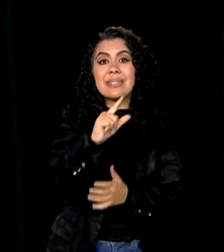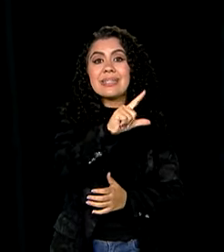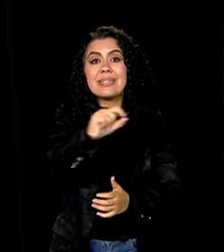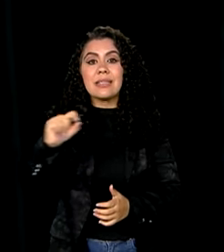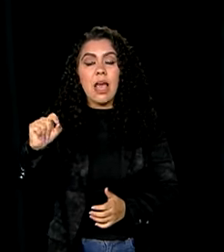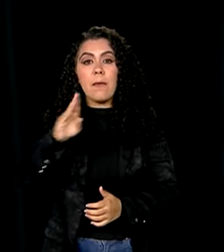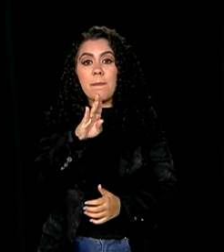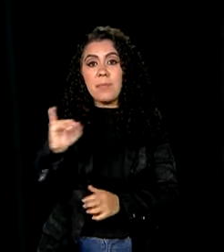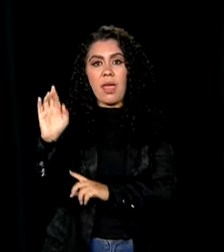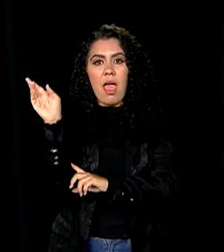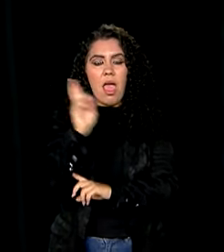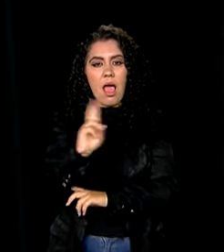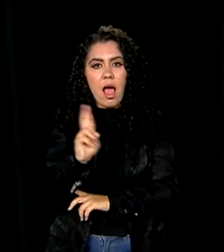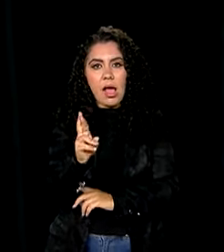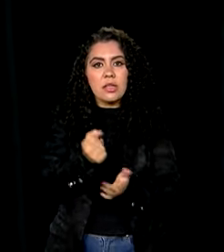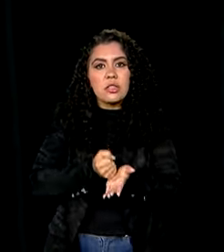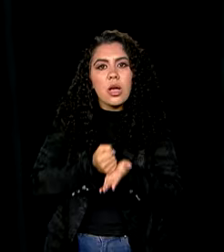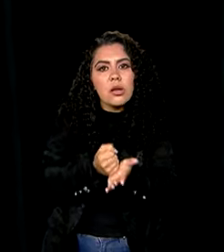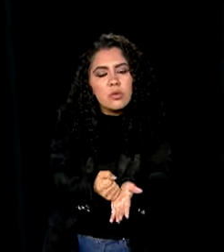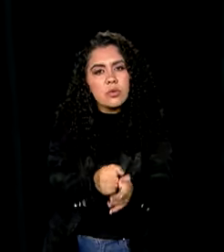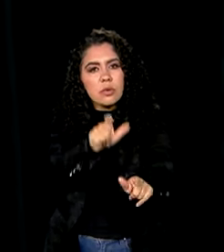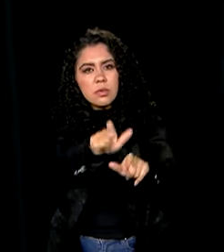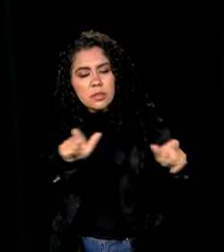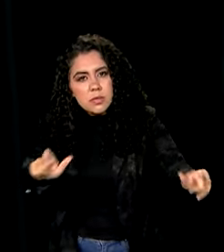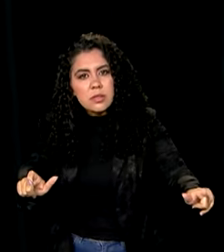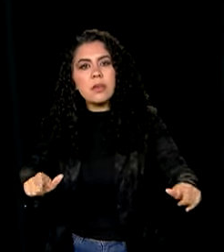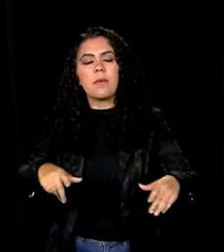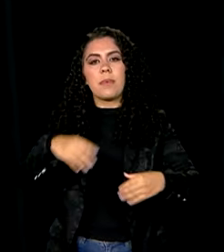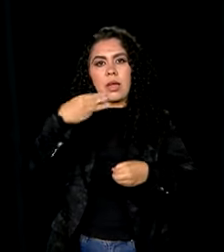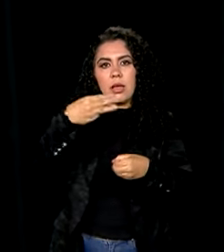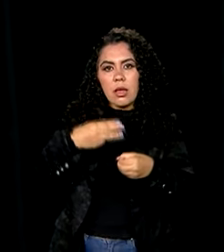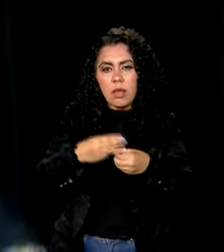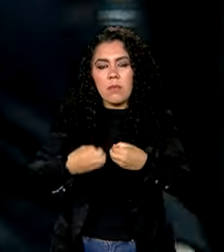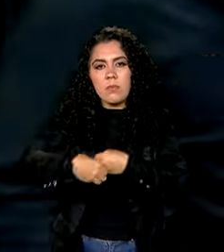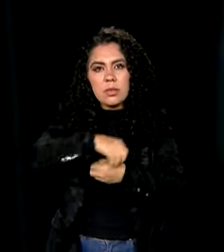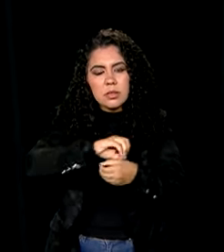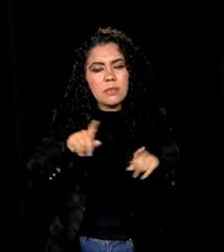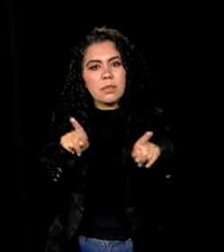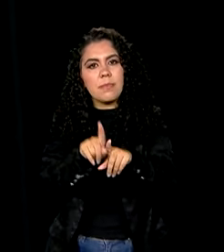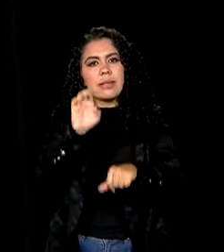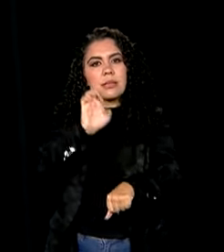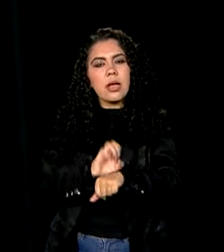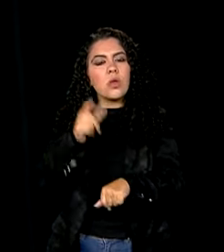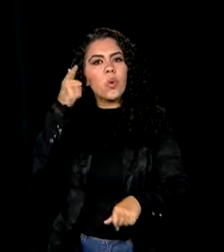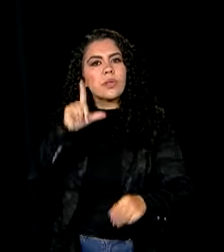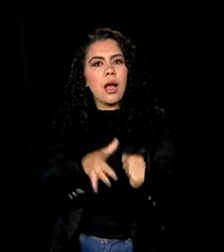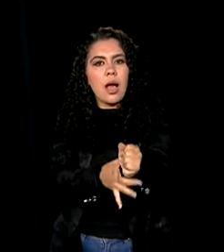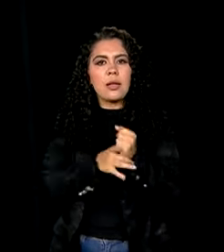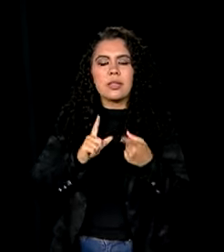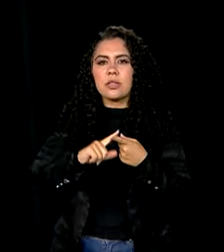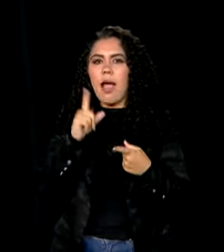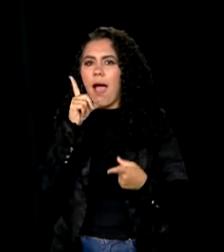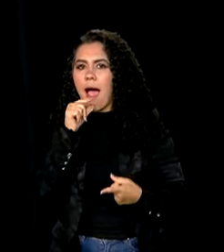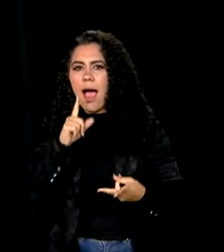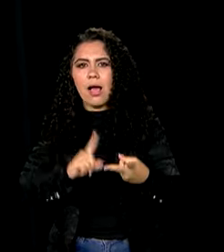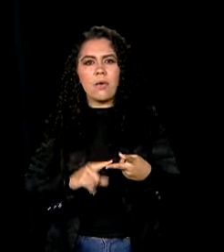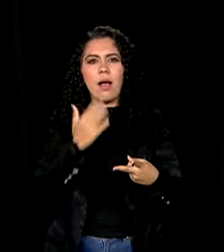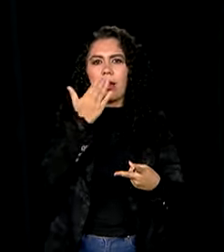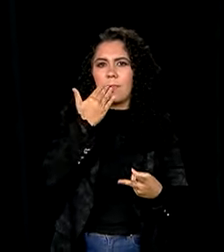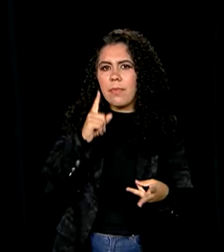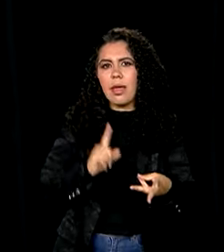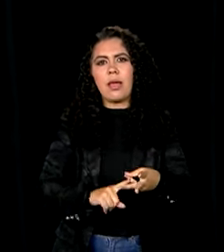humanitária para que os municípios, os prefeitos tenham condições de garantir água, alimento, colchão, banheiro